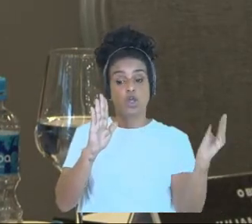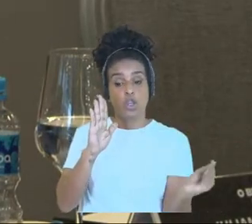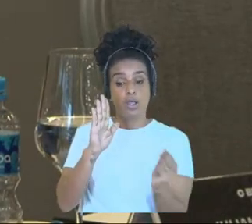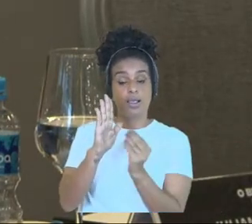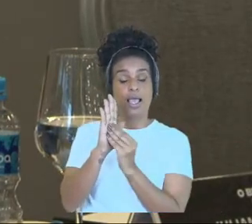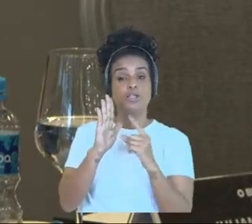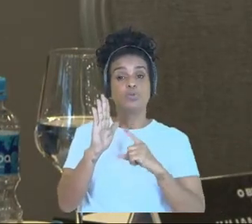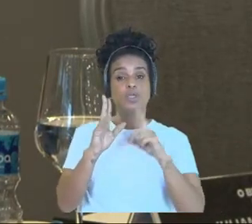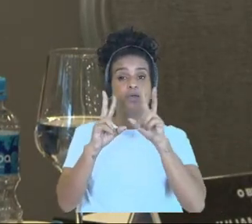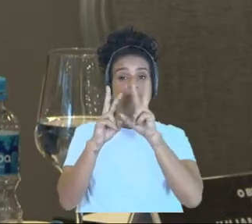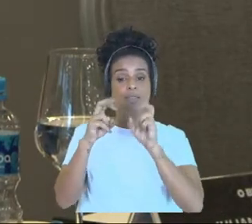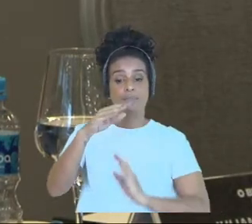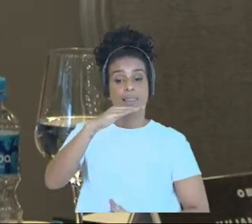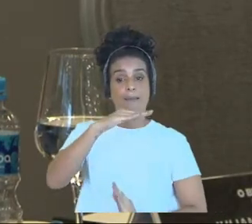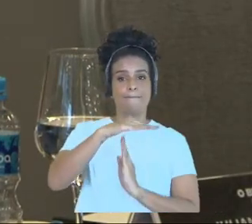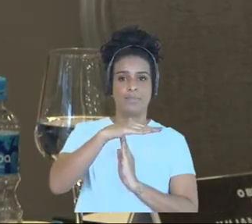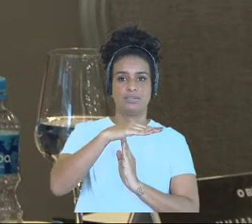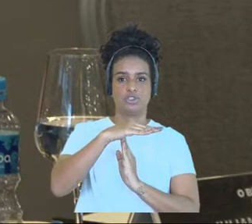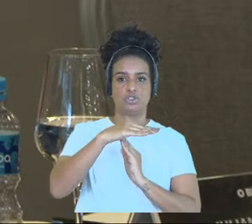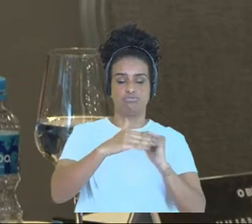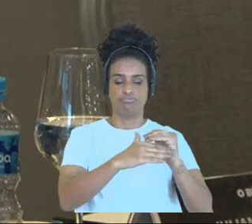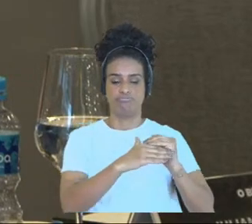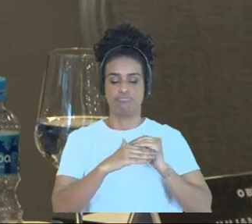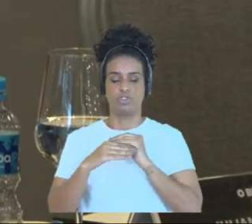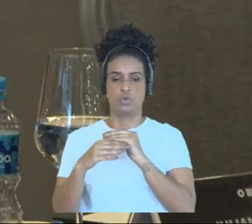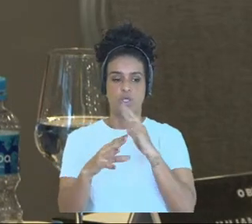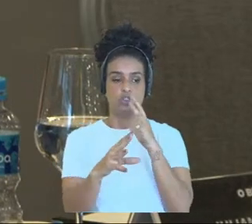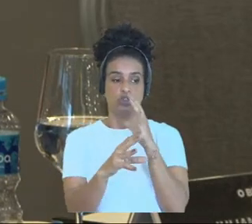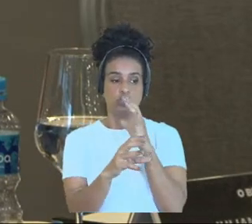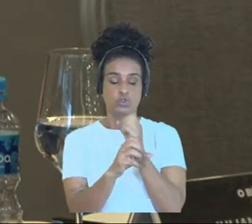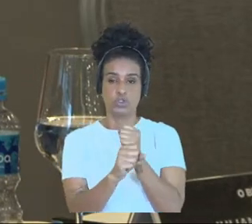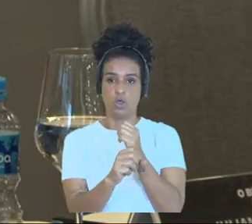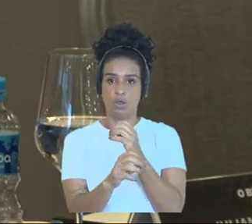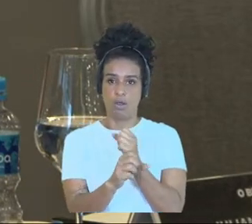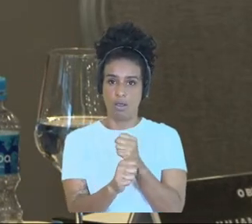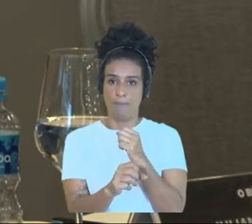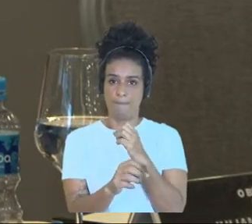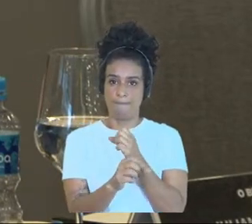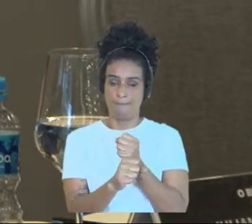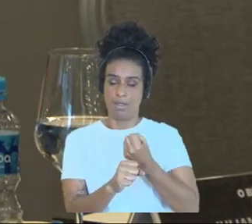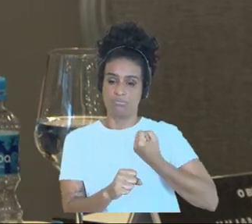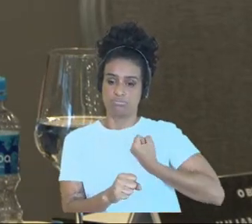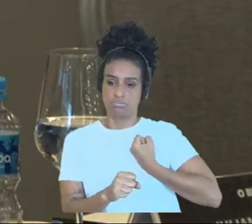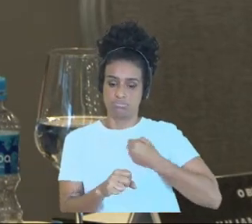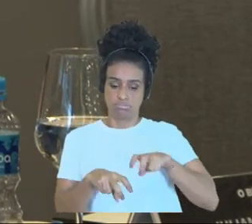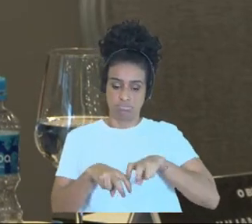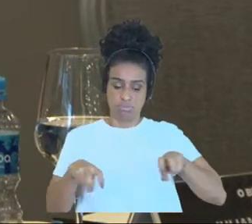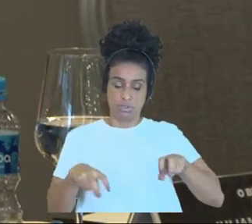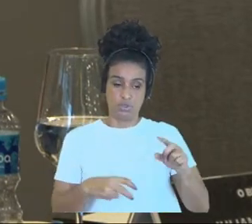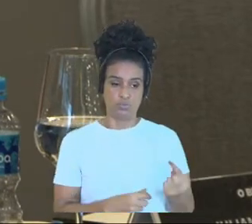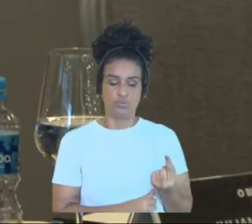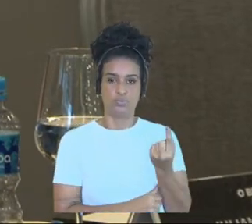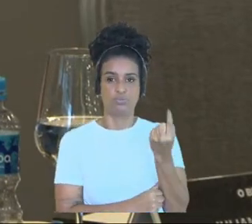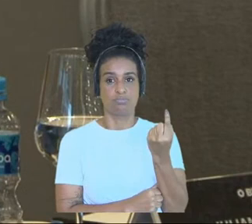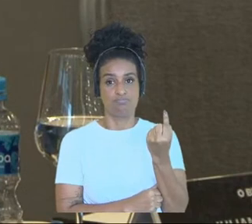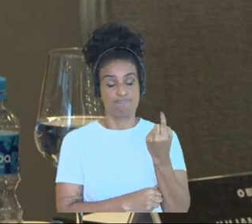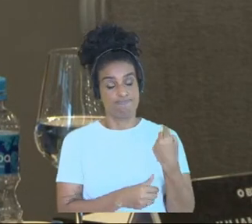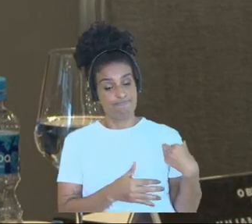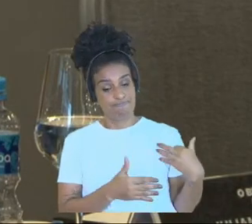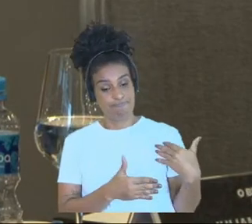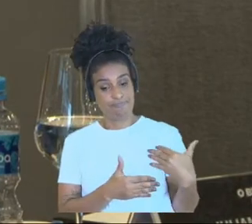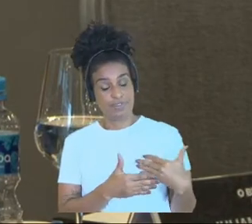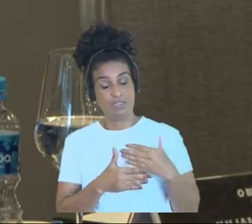seriam descontroladas, e que esse limite seria igual à soma das atuais emendas impositivas de bancada individuais. E, desde então,